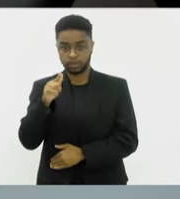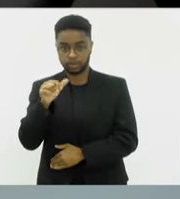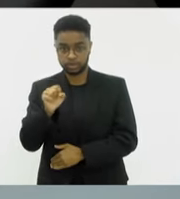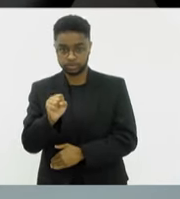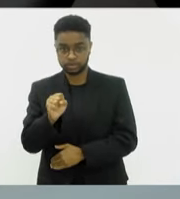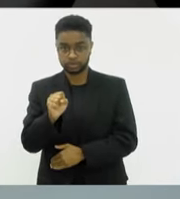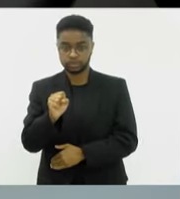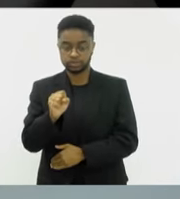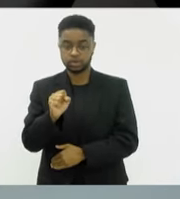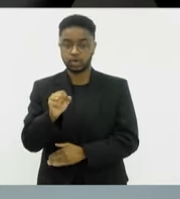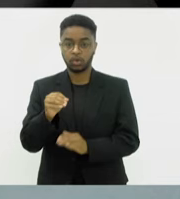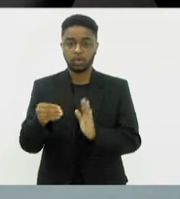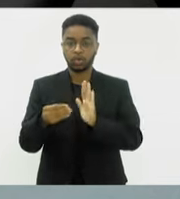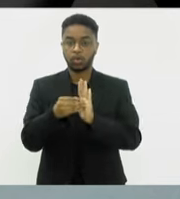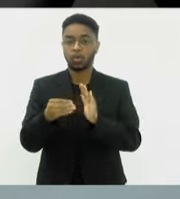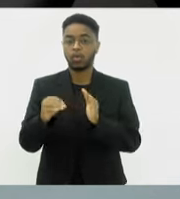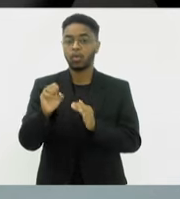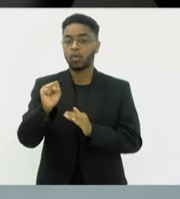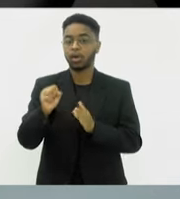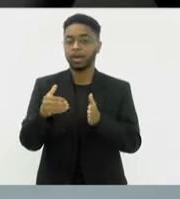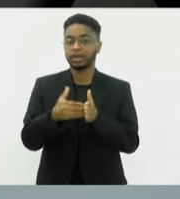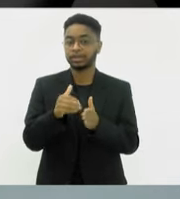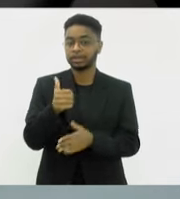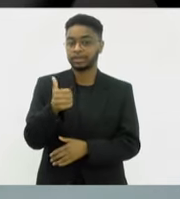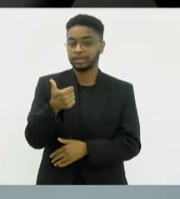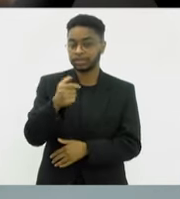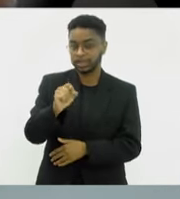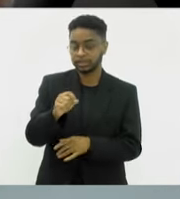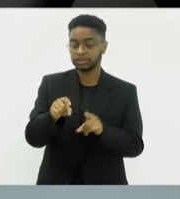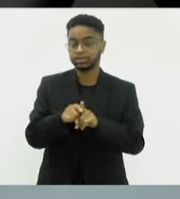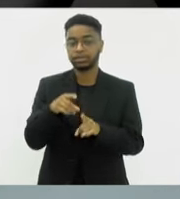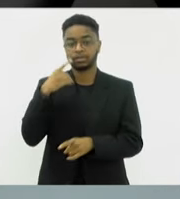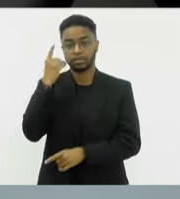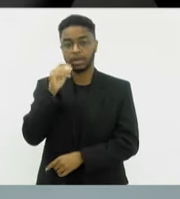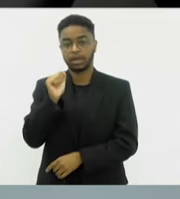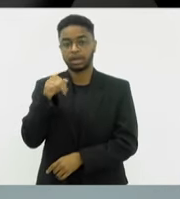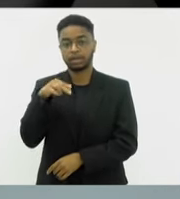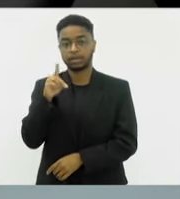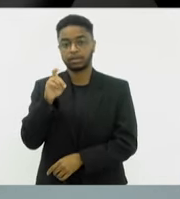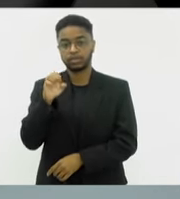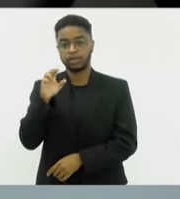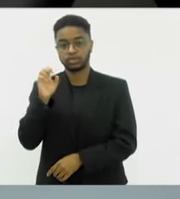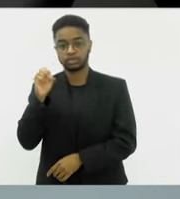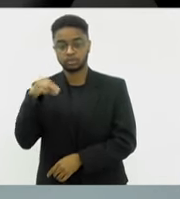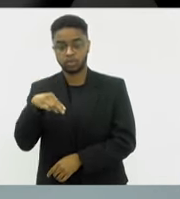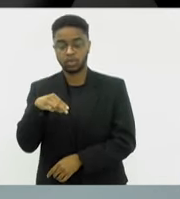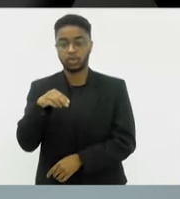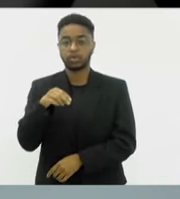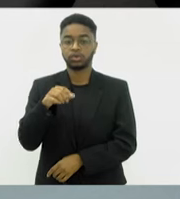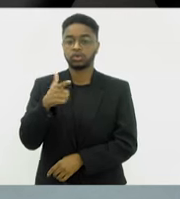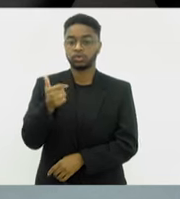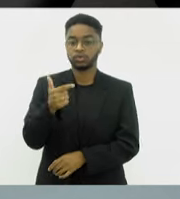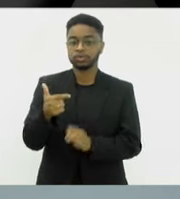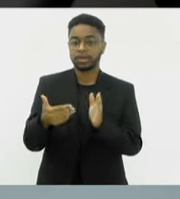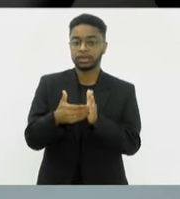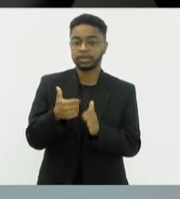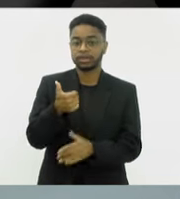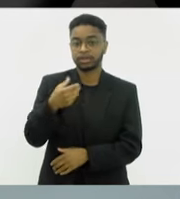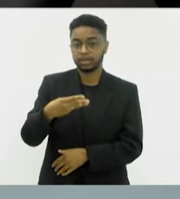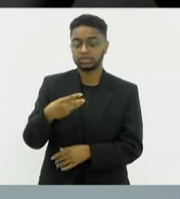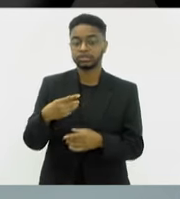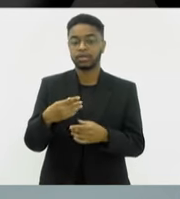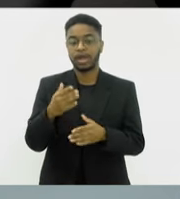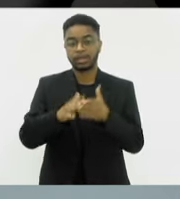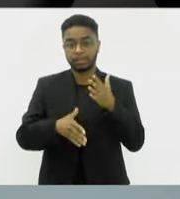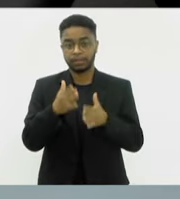a 10, e do deputado Anderson, de 12 a 13, atrapalham o projeto porque desconhece o artigo